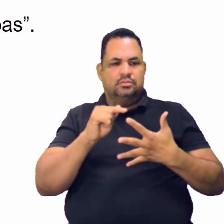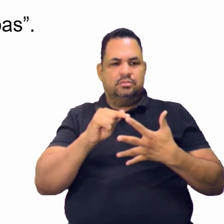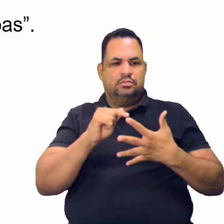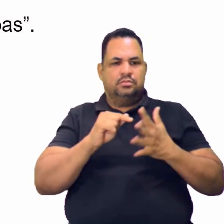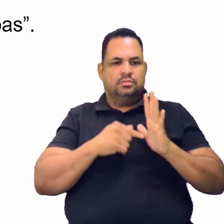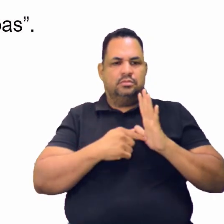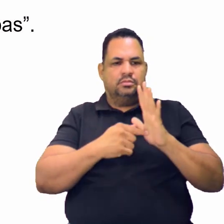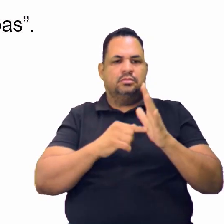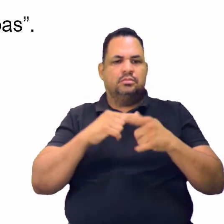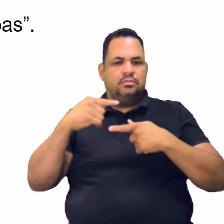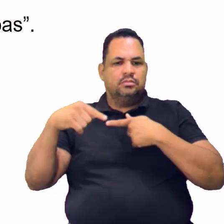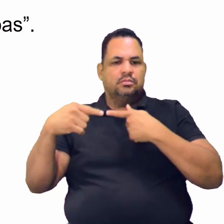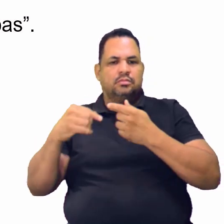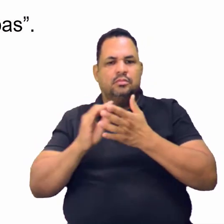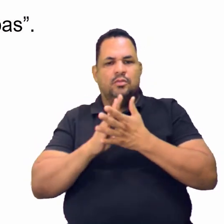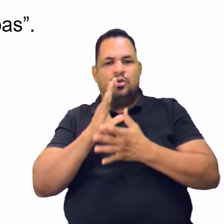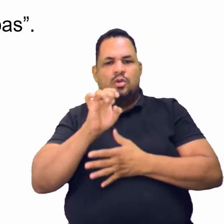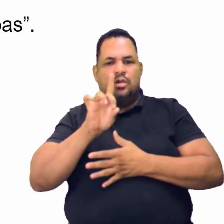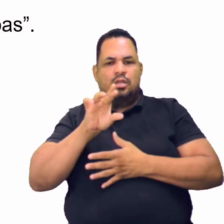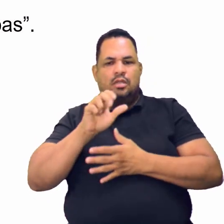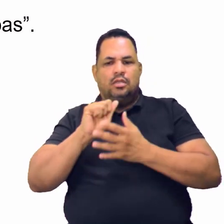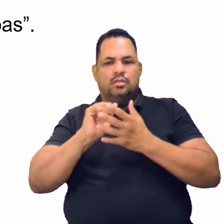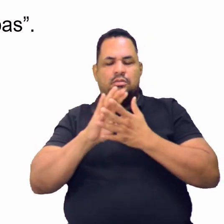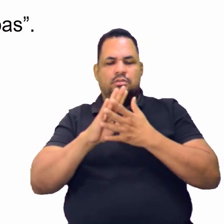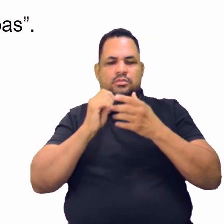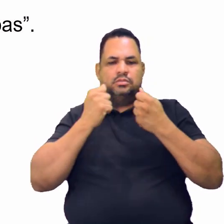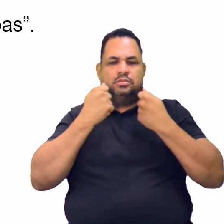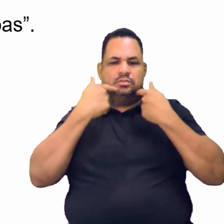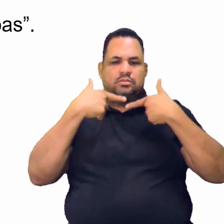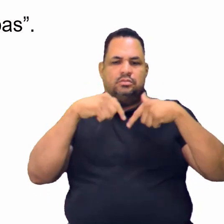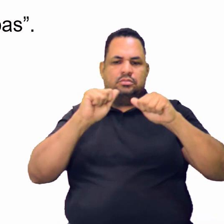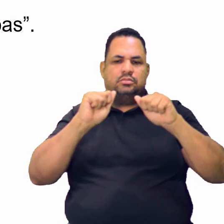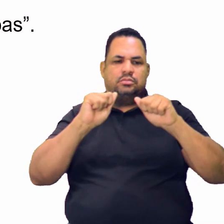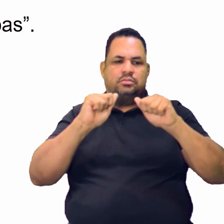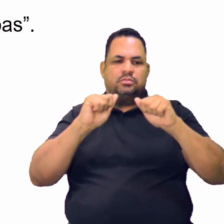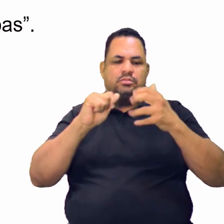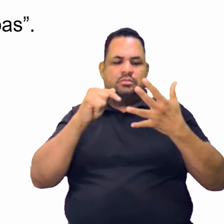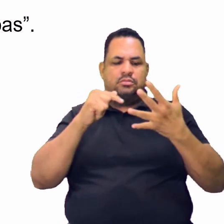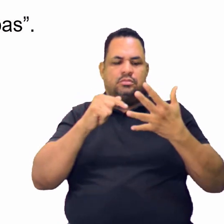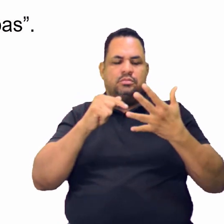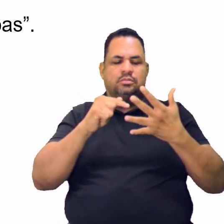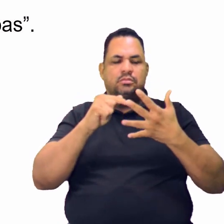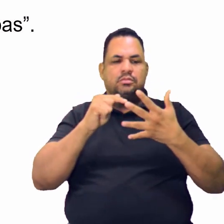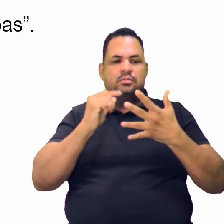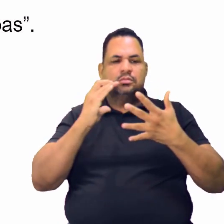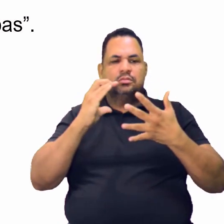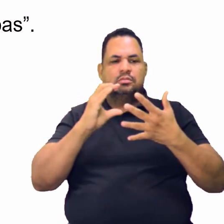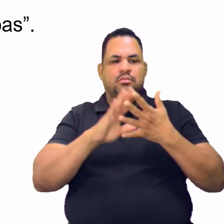B, apresentação gradativa, coloquialidade da linguagem. C,